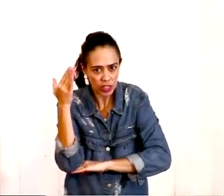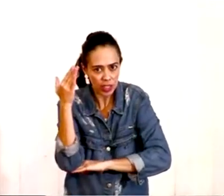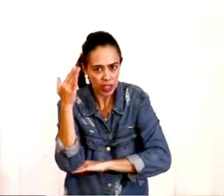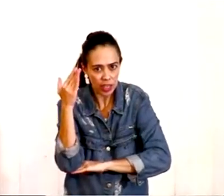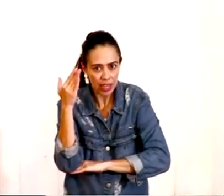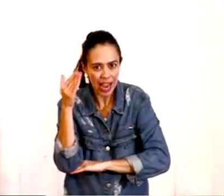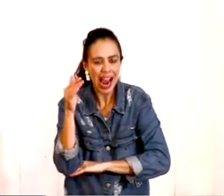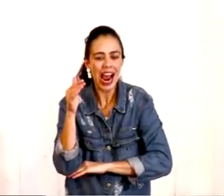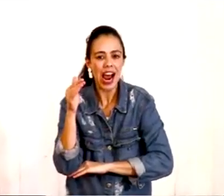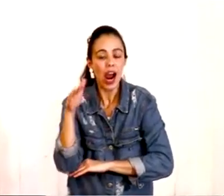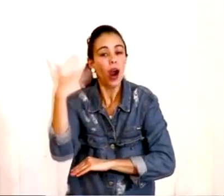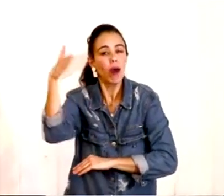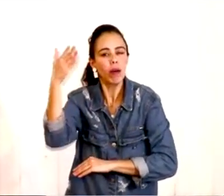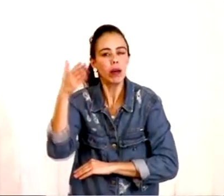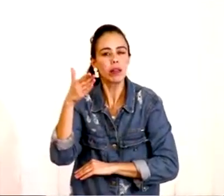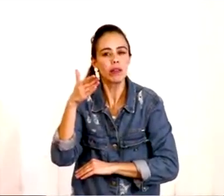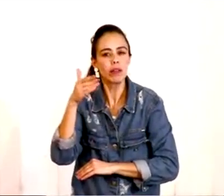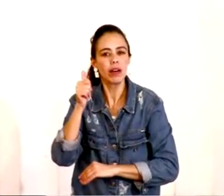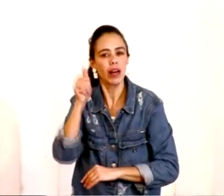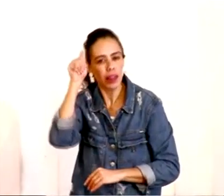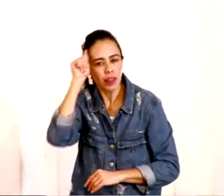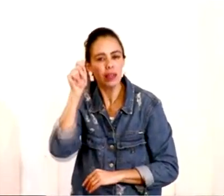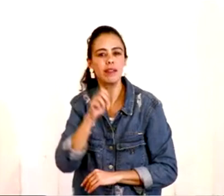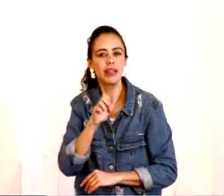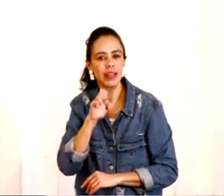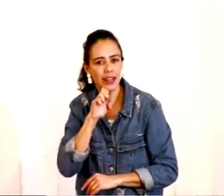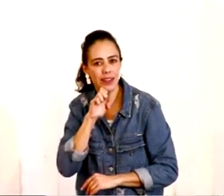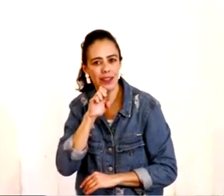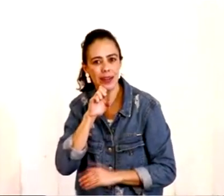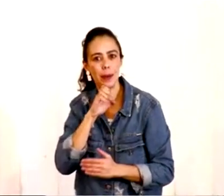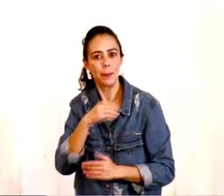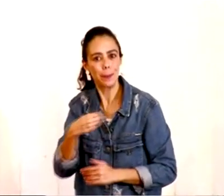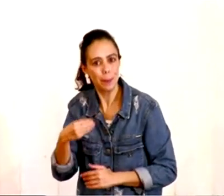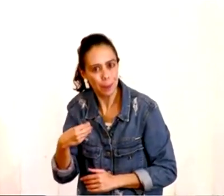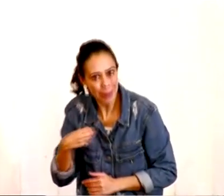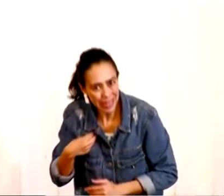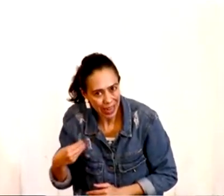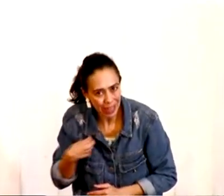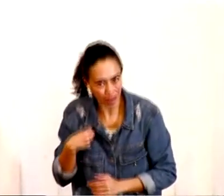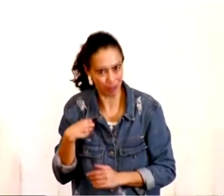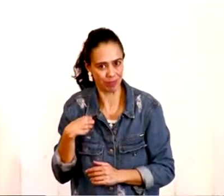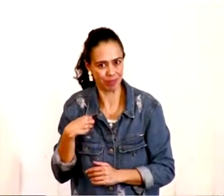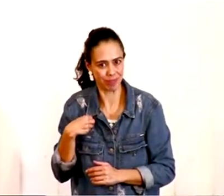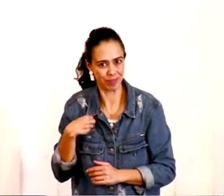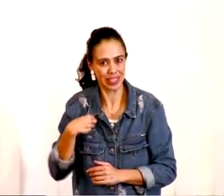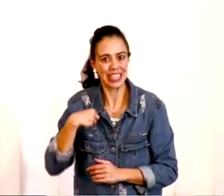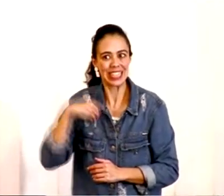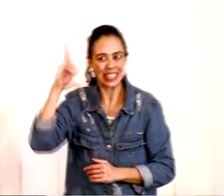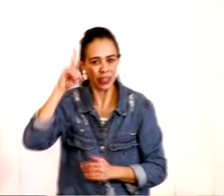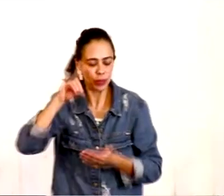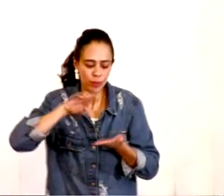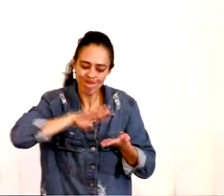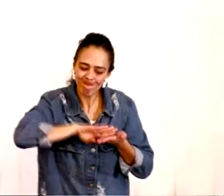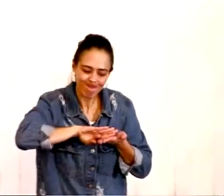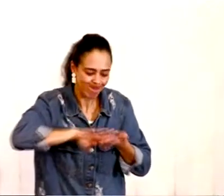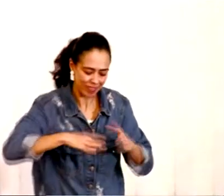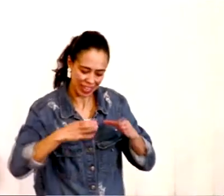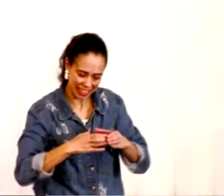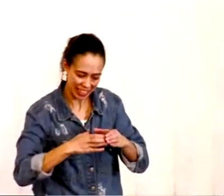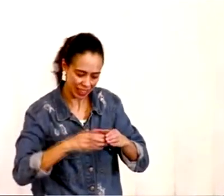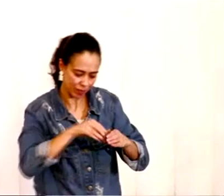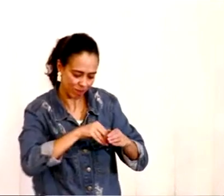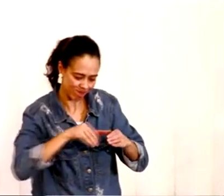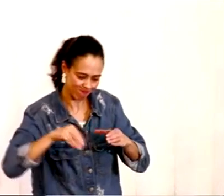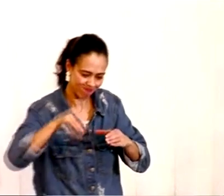vamos entender o porquê disso, quando chegarmos lá. Então, queridos, nós temos aqui,